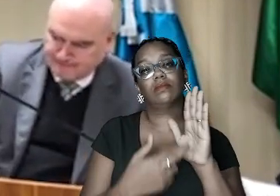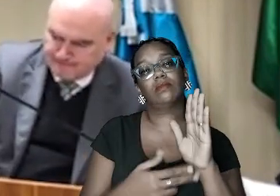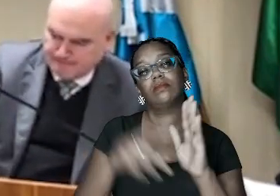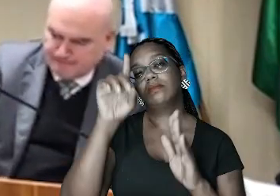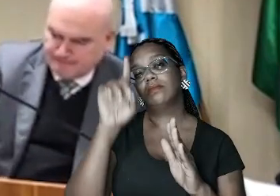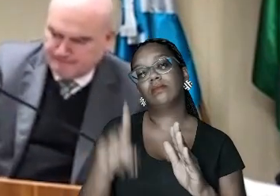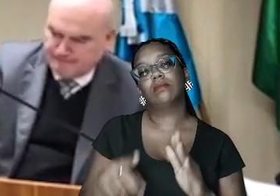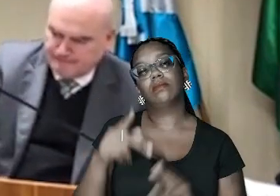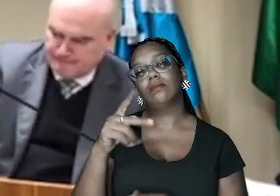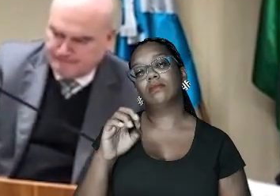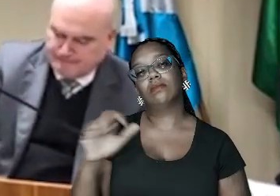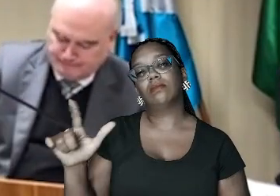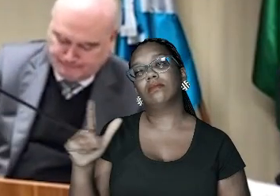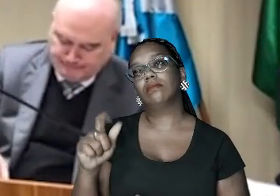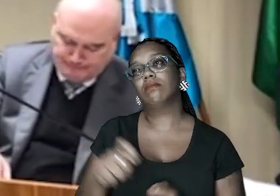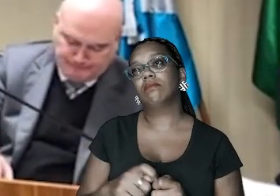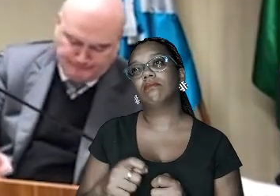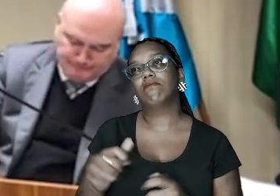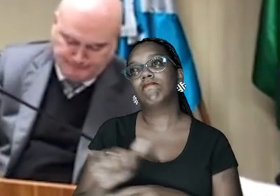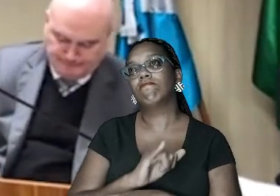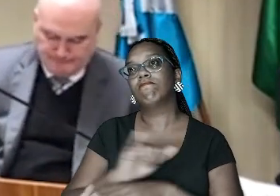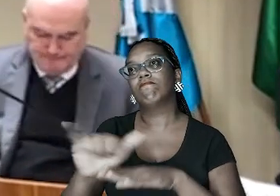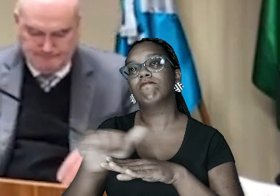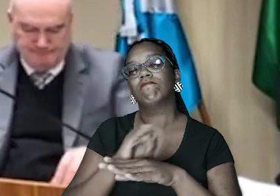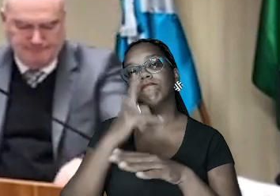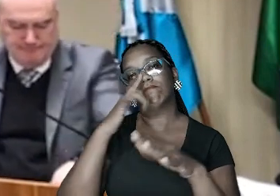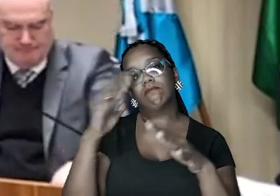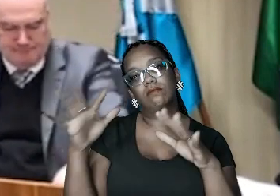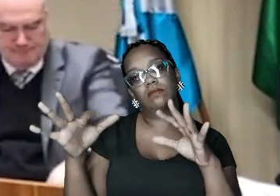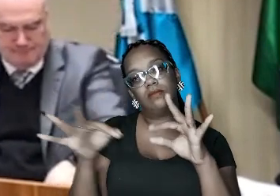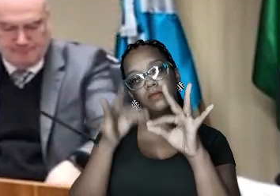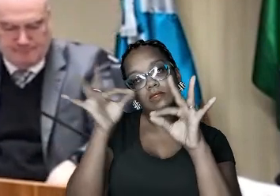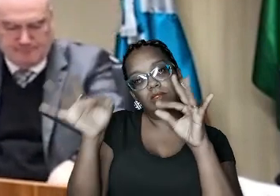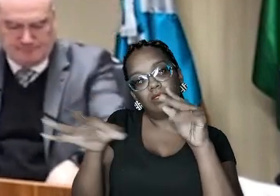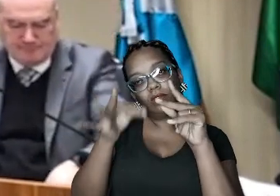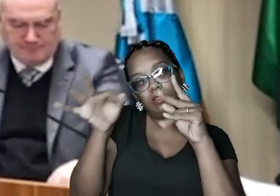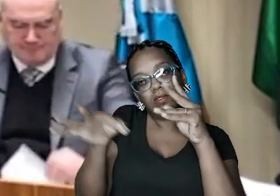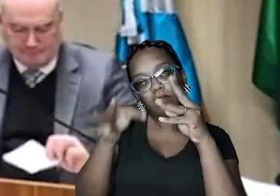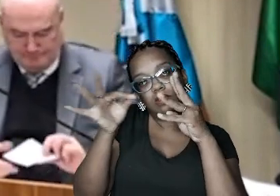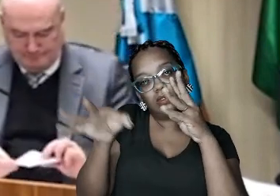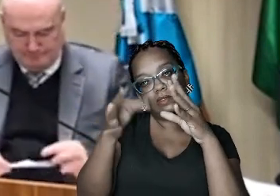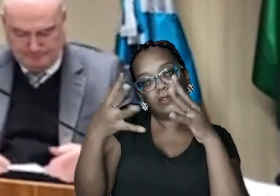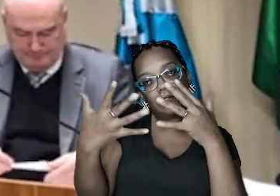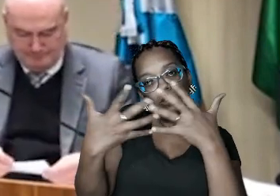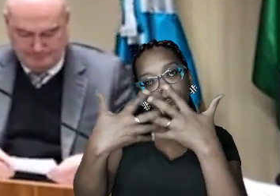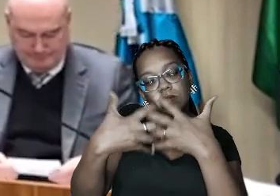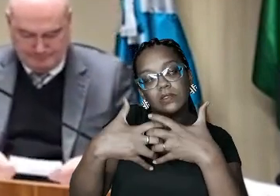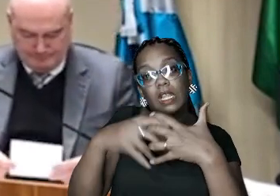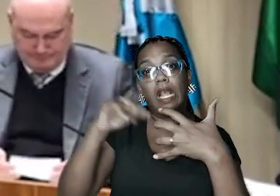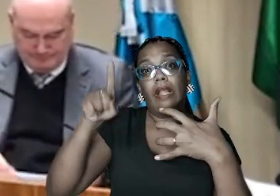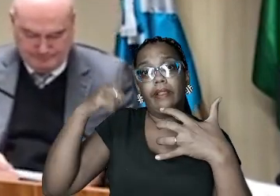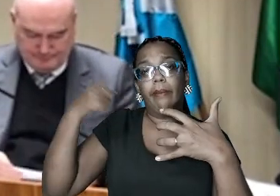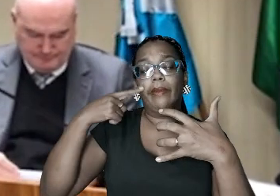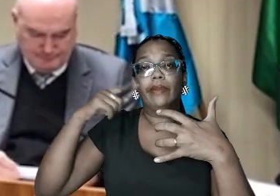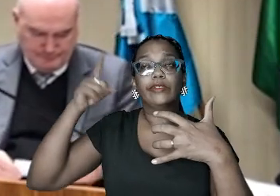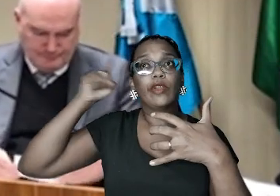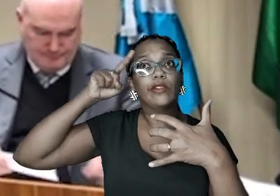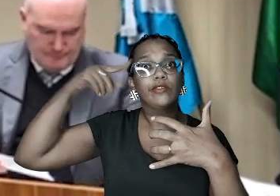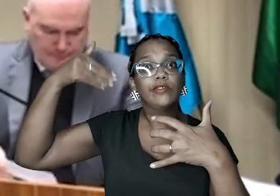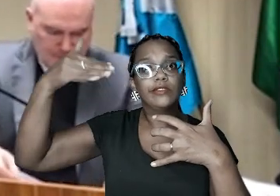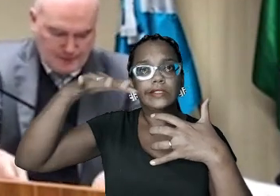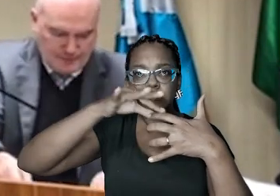são feitas de forma como verdadeiras colchas de retalhos né em que depois nos cabe no dia a dia tentar